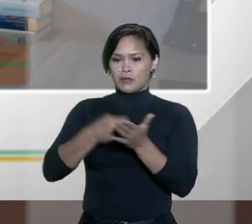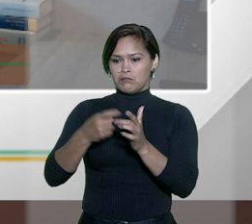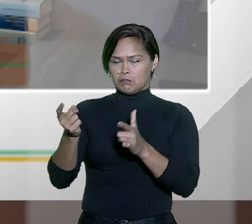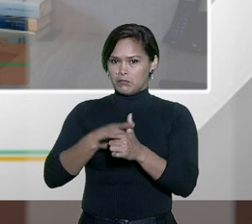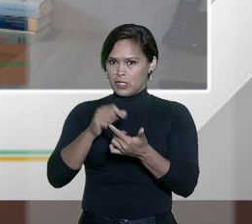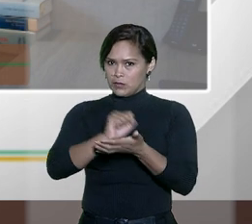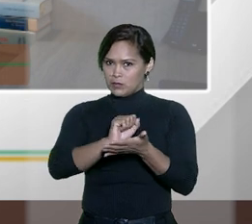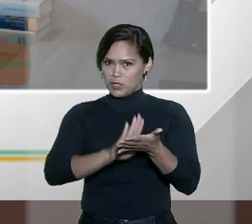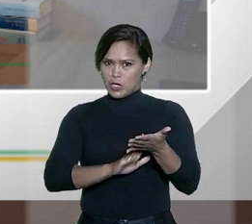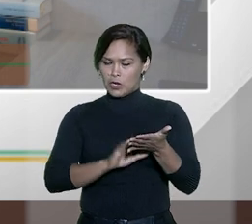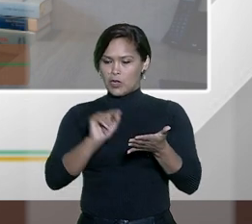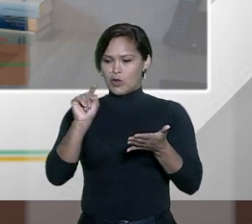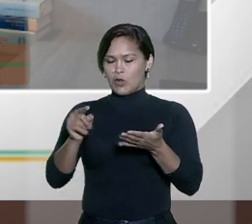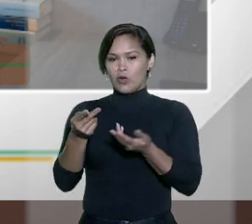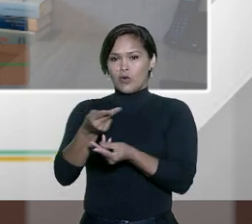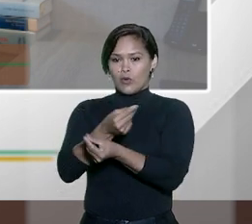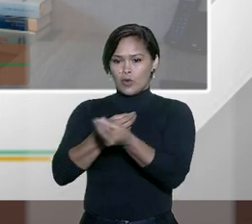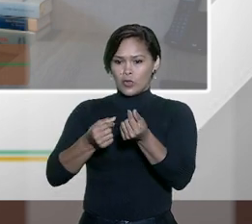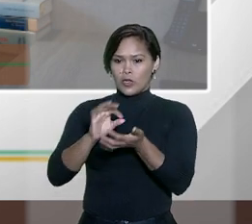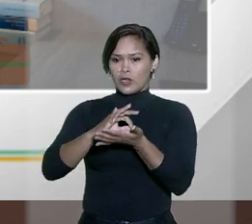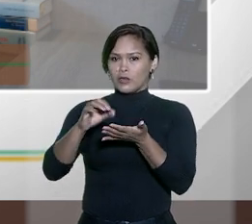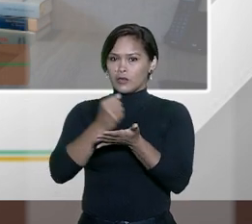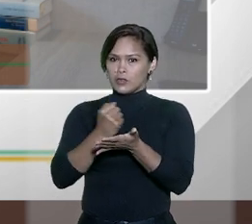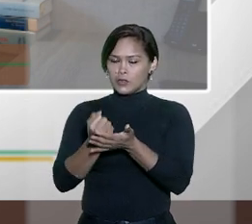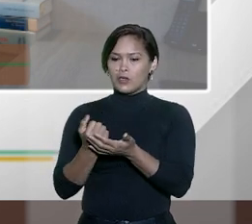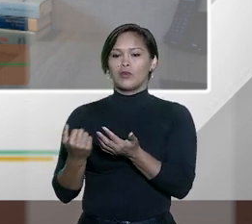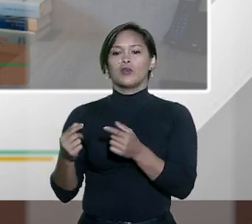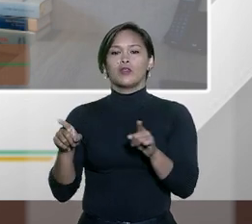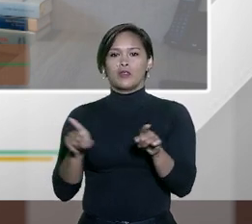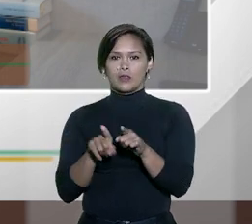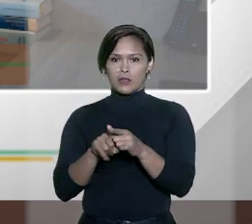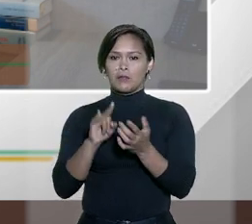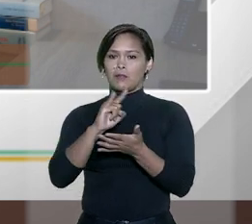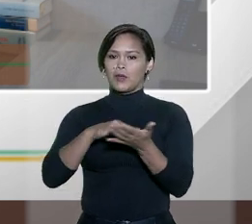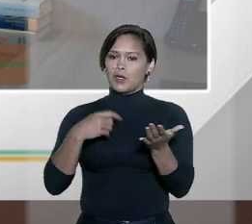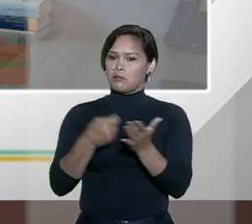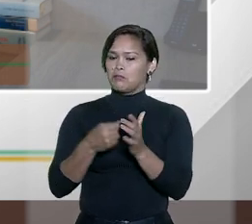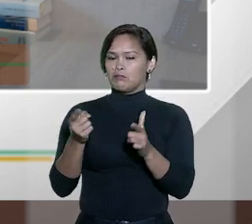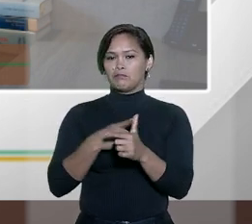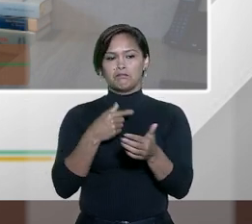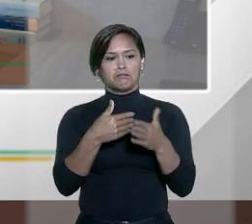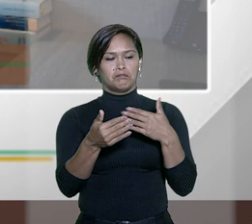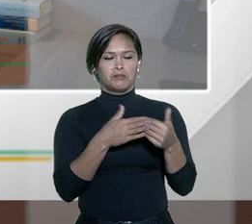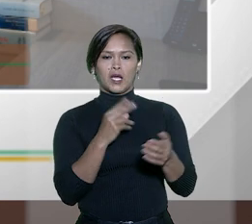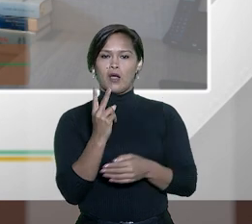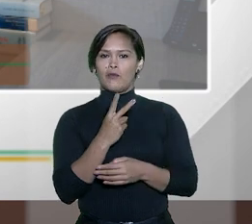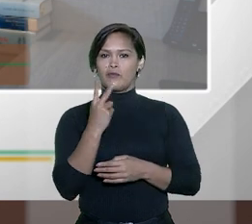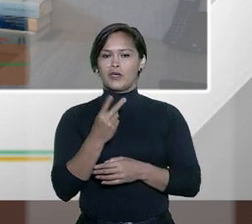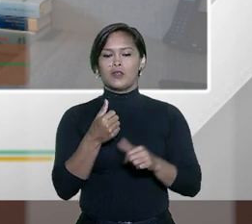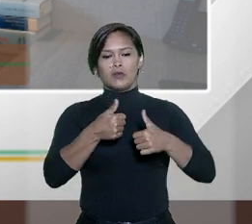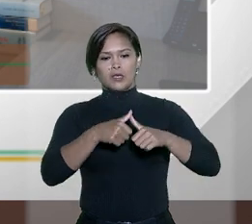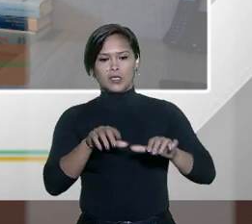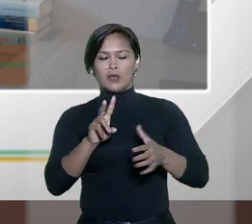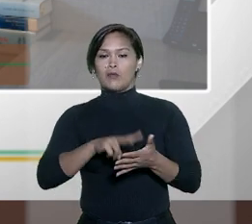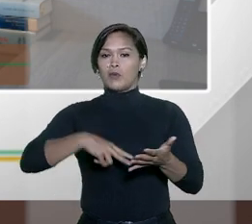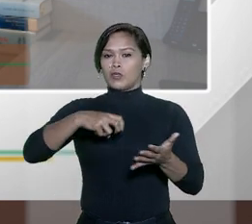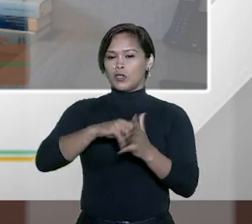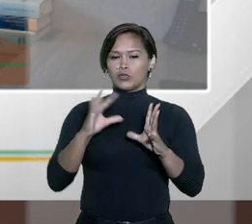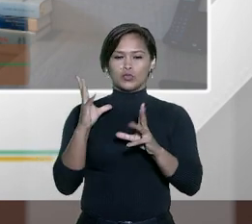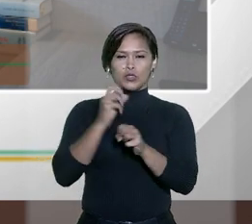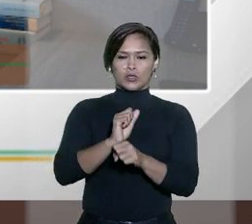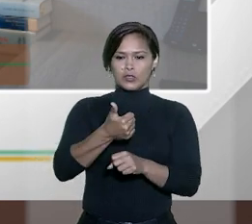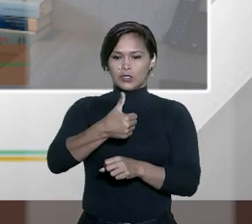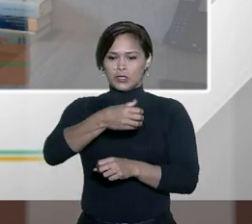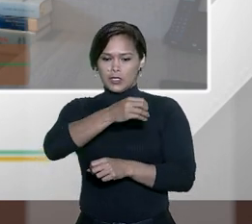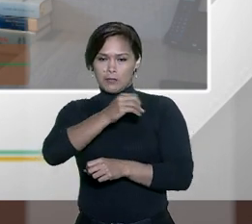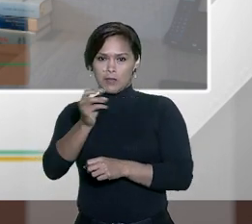precatório, o honorário contratual será pago como precatório, independentemente do seu valor, né? Então, se eu tenho uma condenação total de